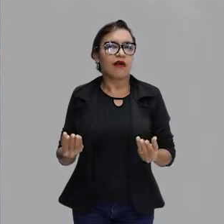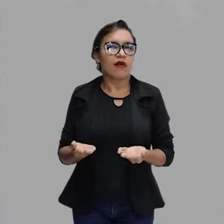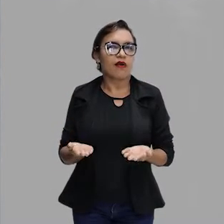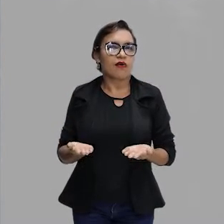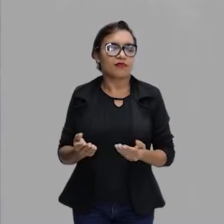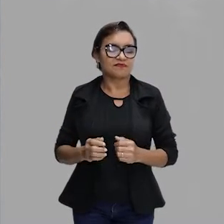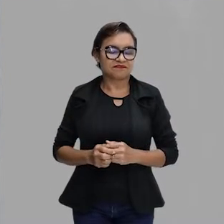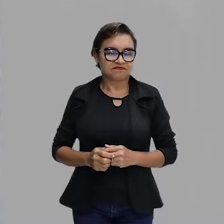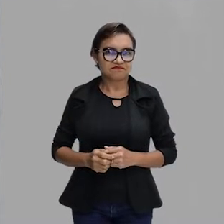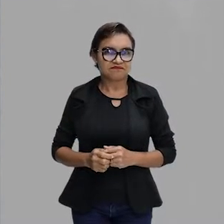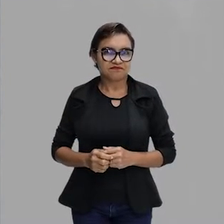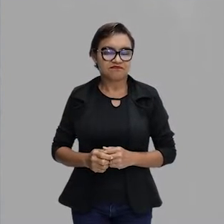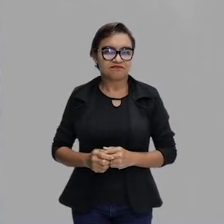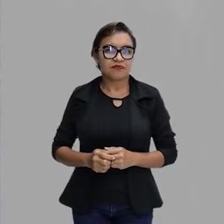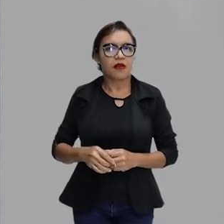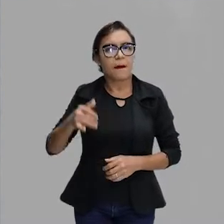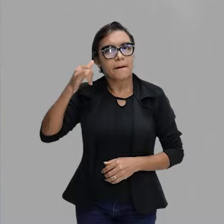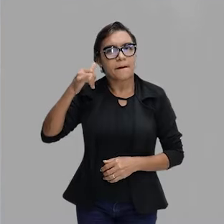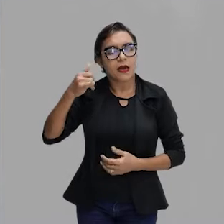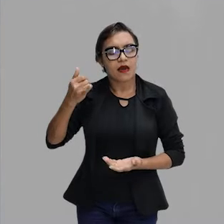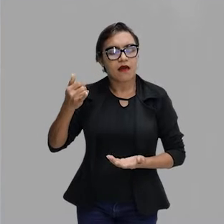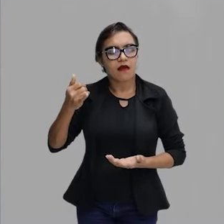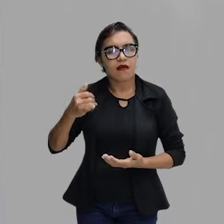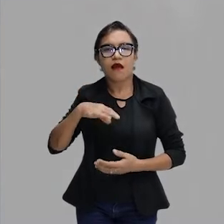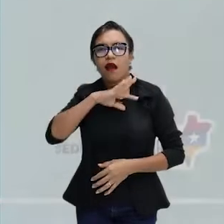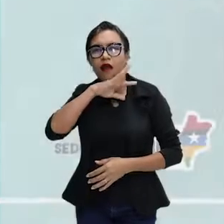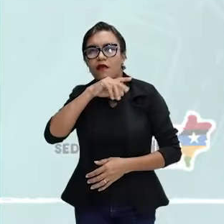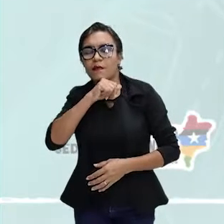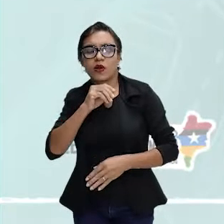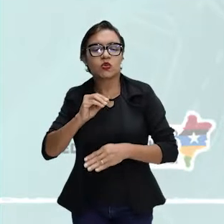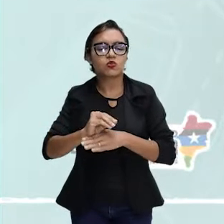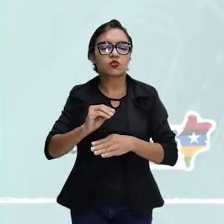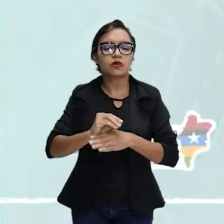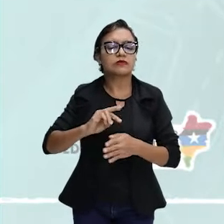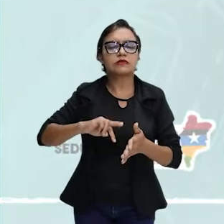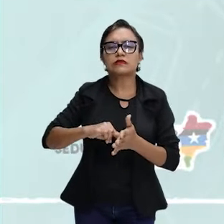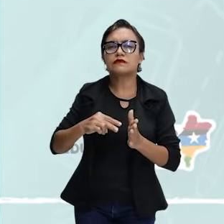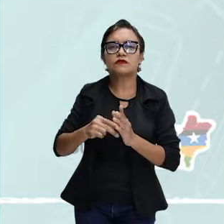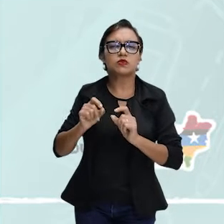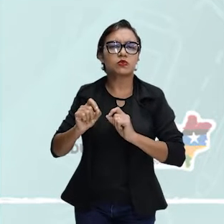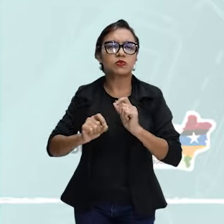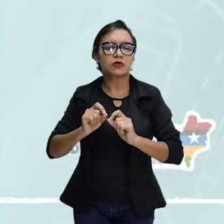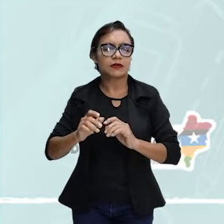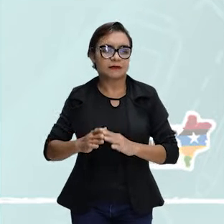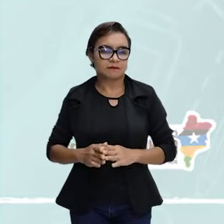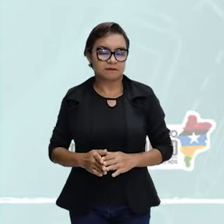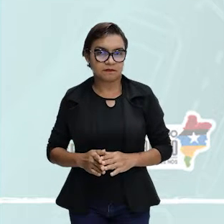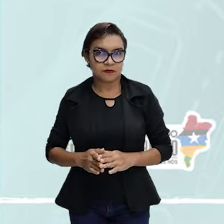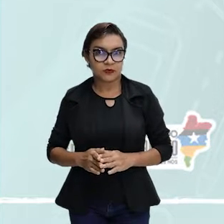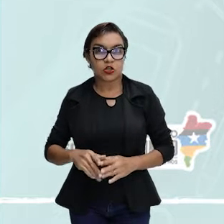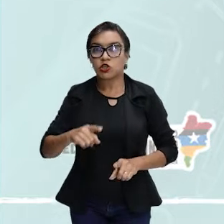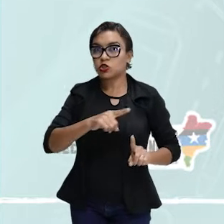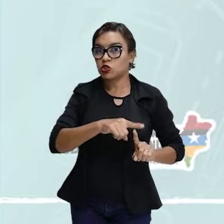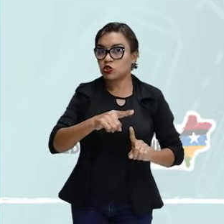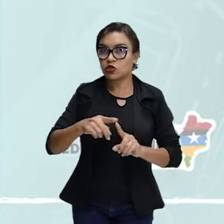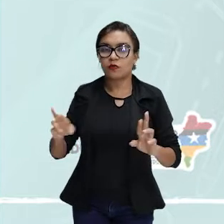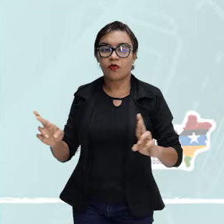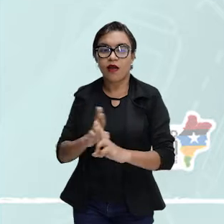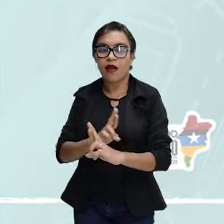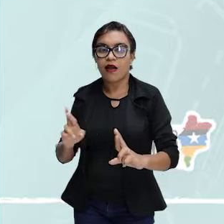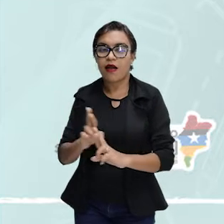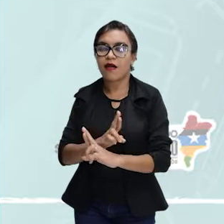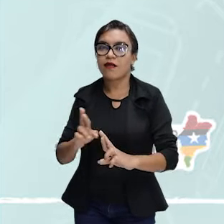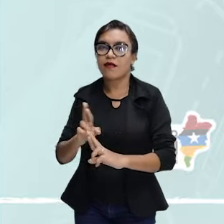pecuária, né? Qual é essa definição, tá? Vamos falar um pouquinho sobre os tipos de produção relativa à pecuária. Isso aqui vai nos